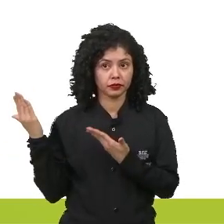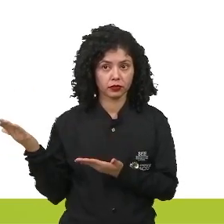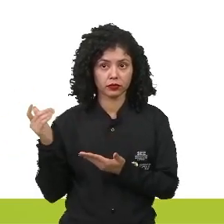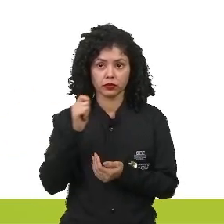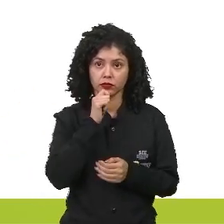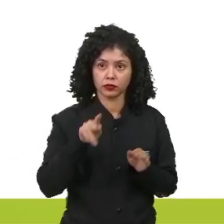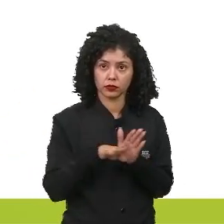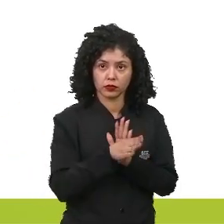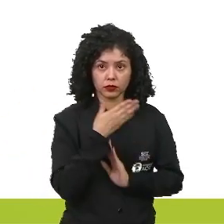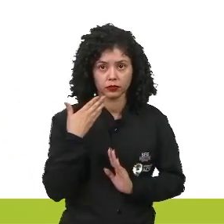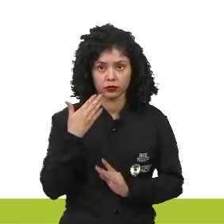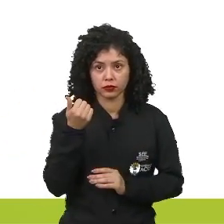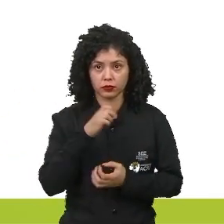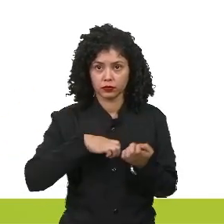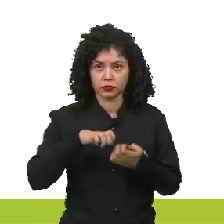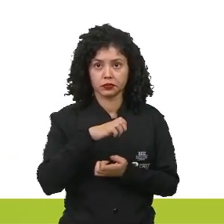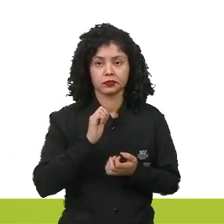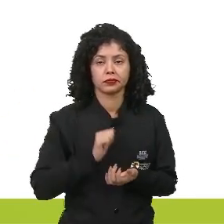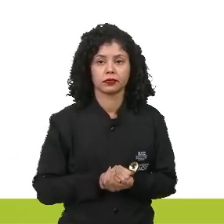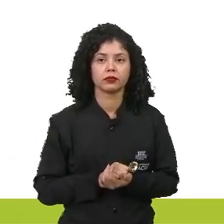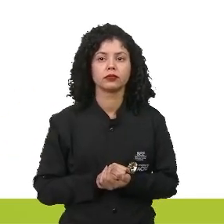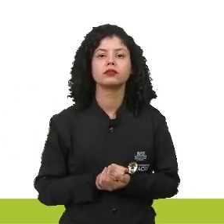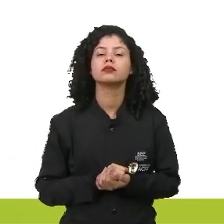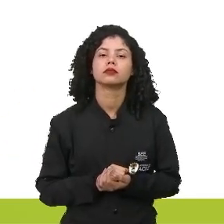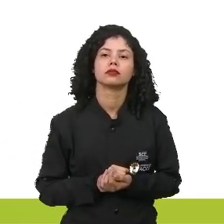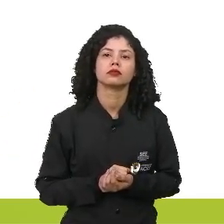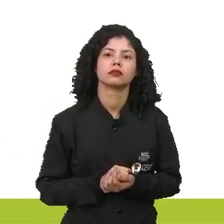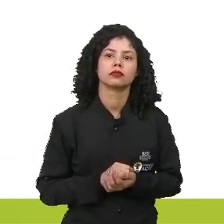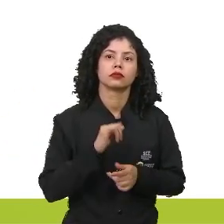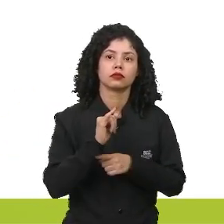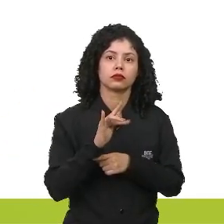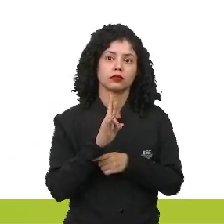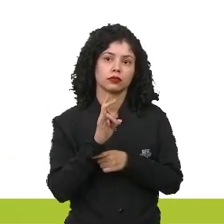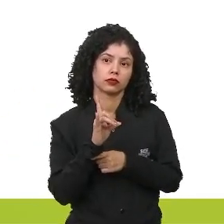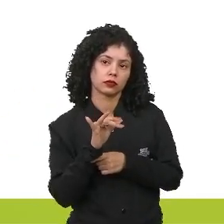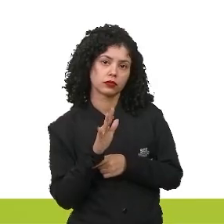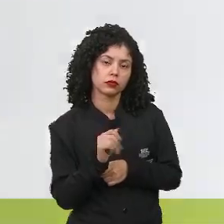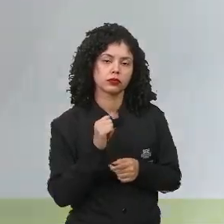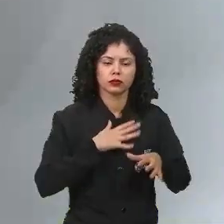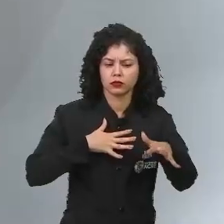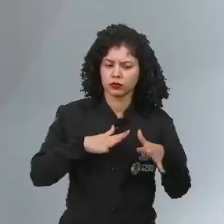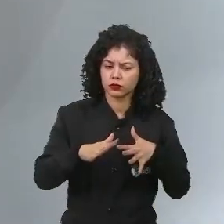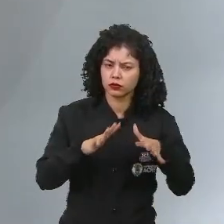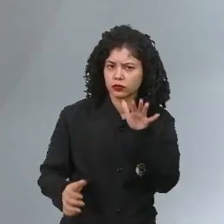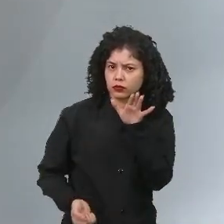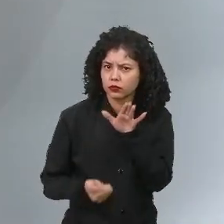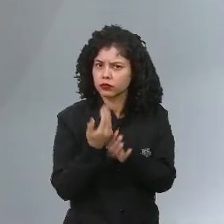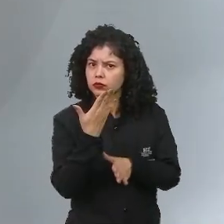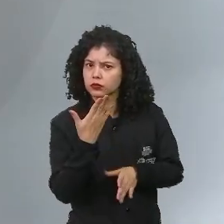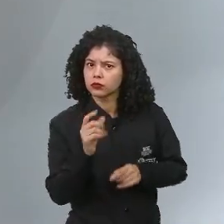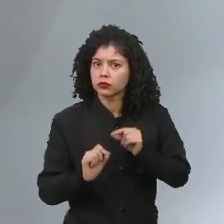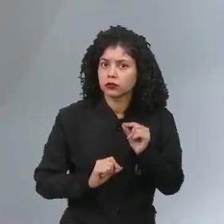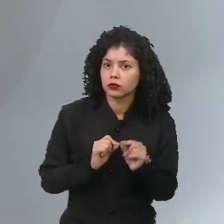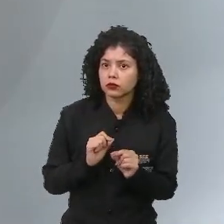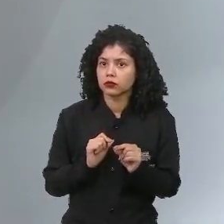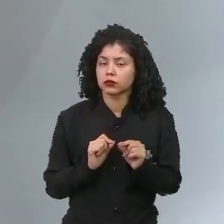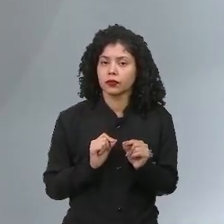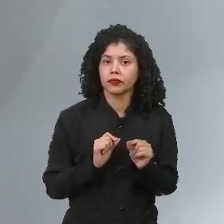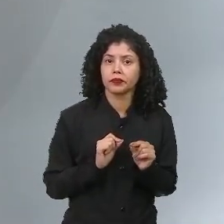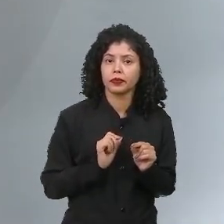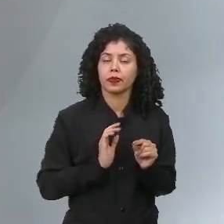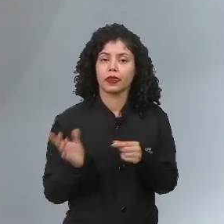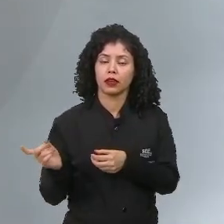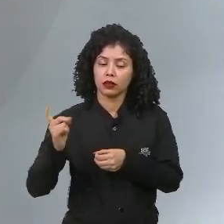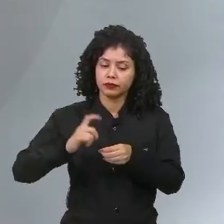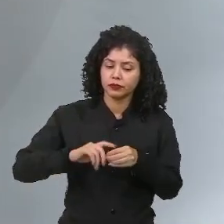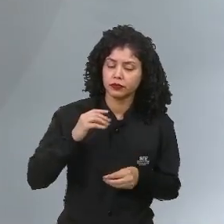entender melhor essas revoltas. Tá? A Inconfidência Mineira foi um movimento que surge também ali no ciclo do ouro, que